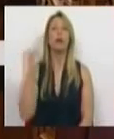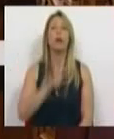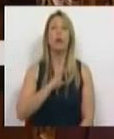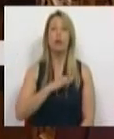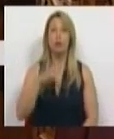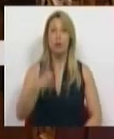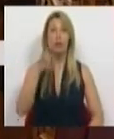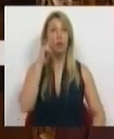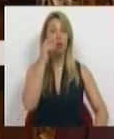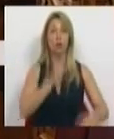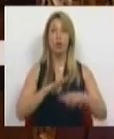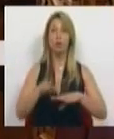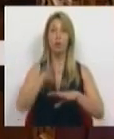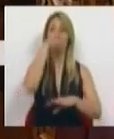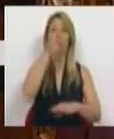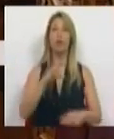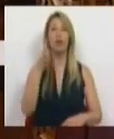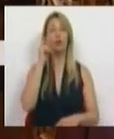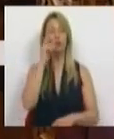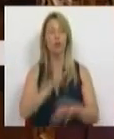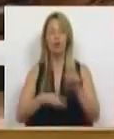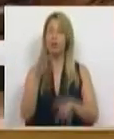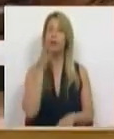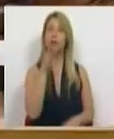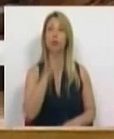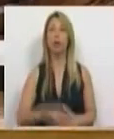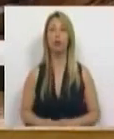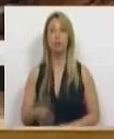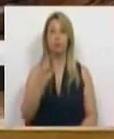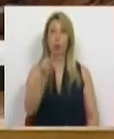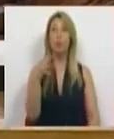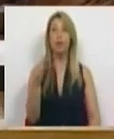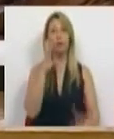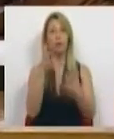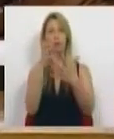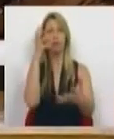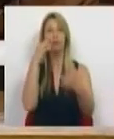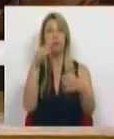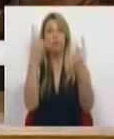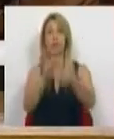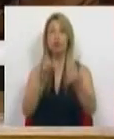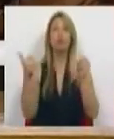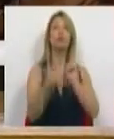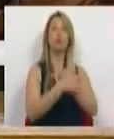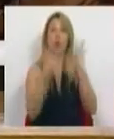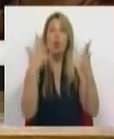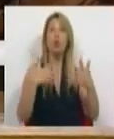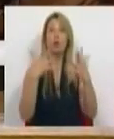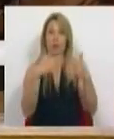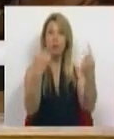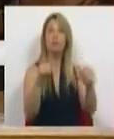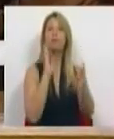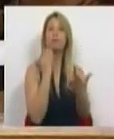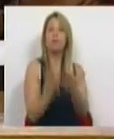Senhor Presidente, senhoras e senhores membros do Governo, senhoras e senhores deputados. O PCP salienta o sinal de mudança que este orçamento